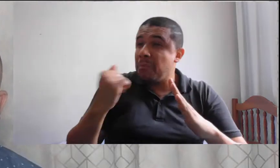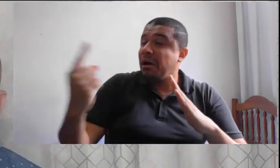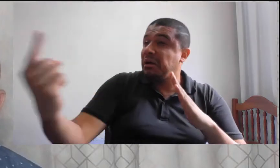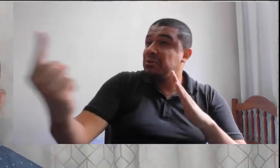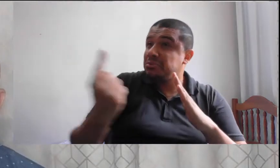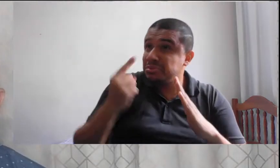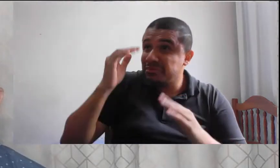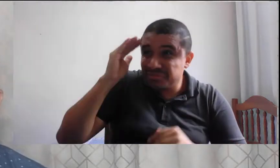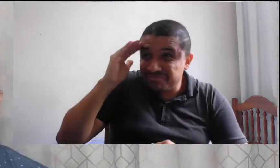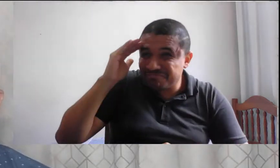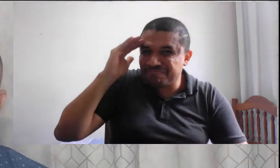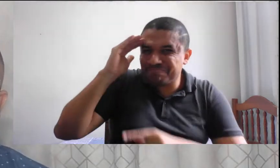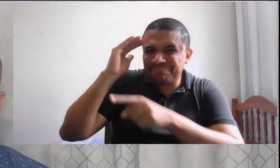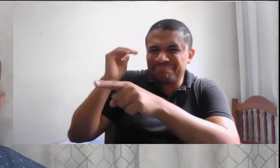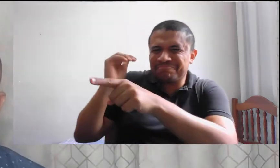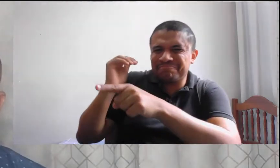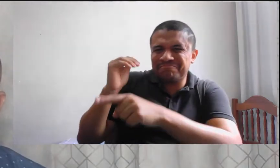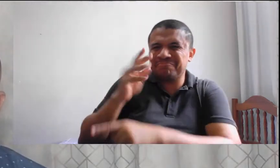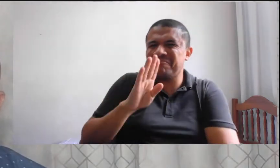bêbado.